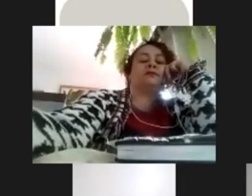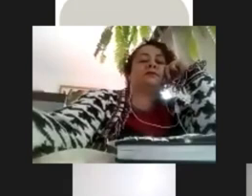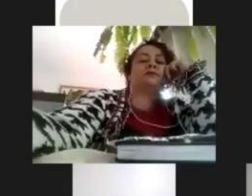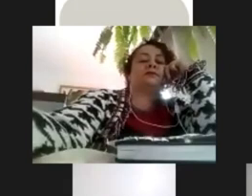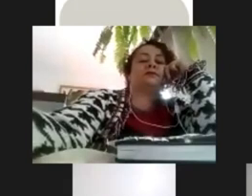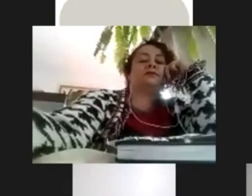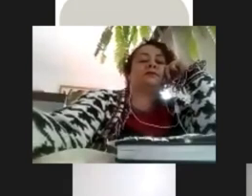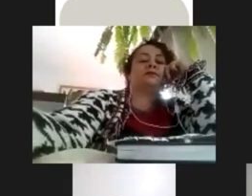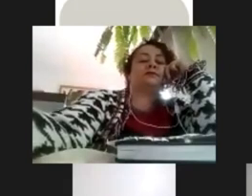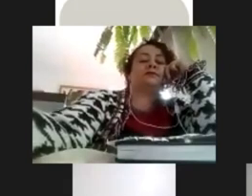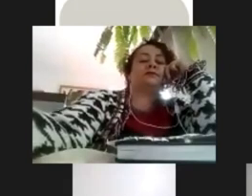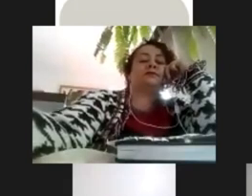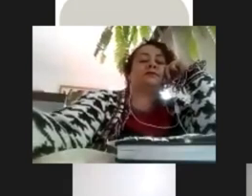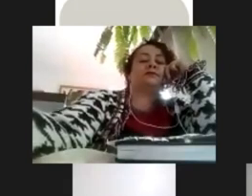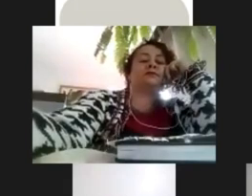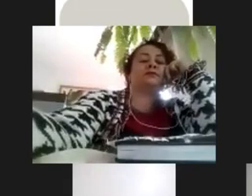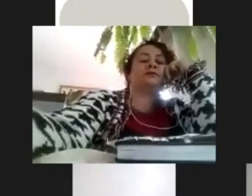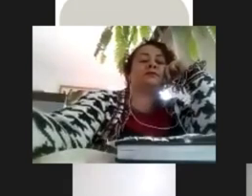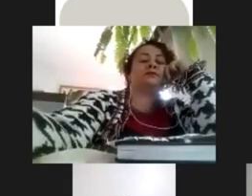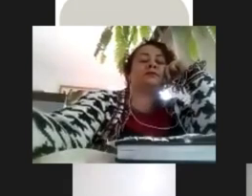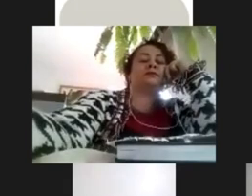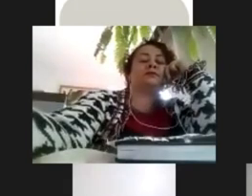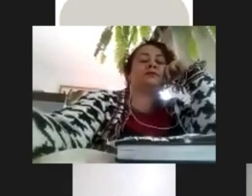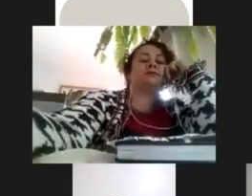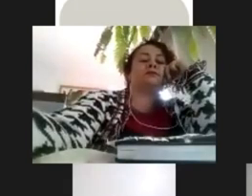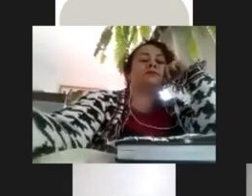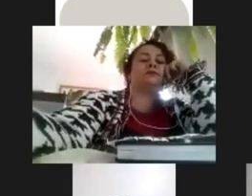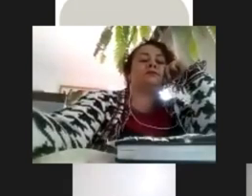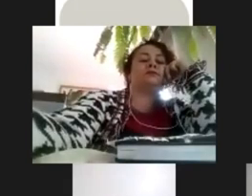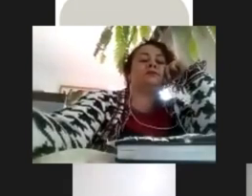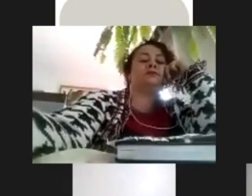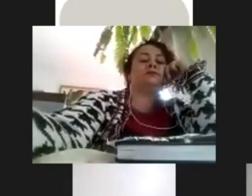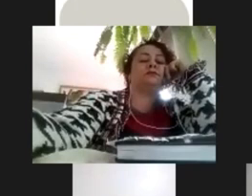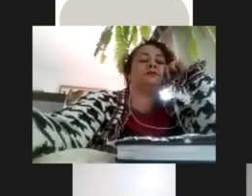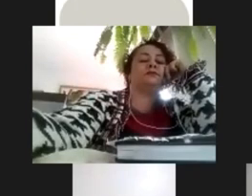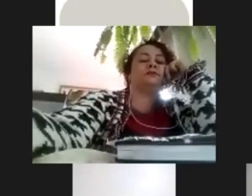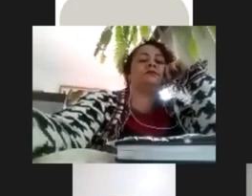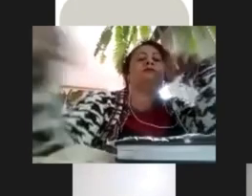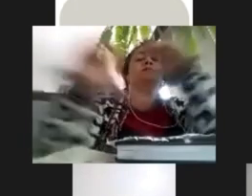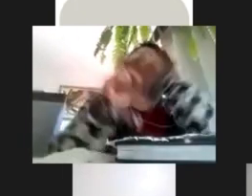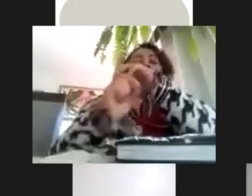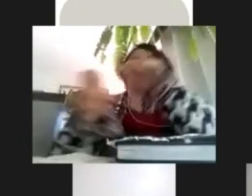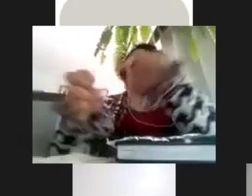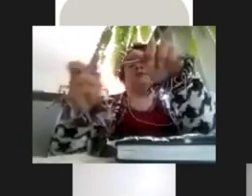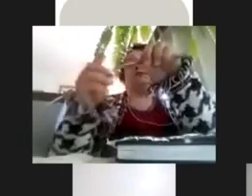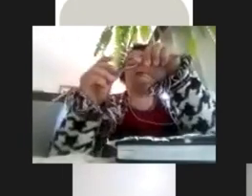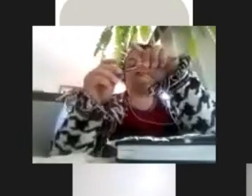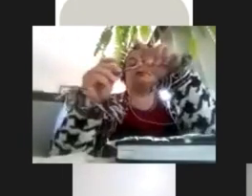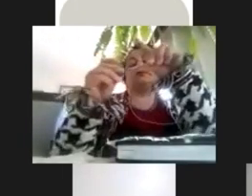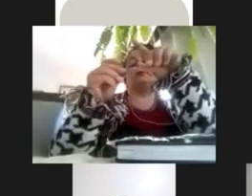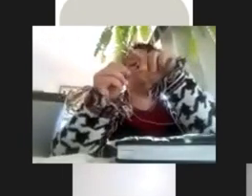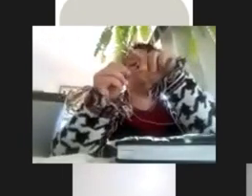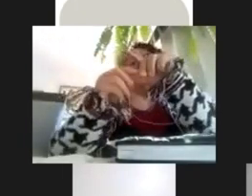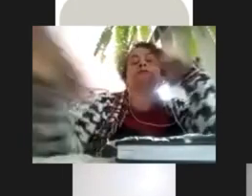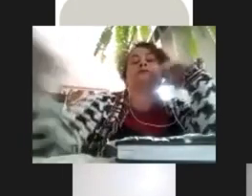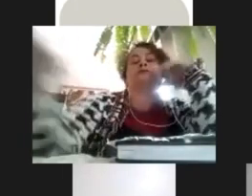Obrigado, Alessandra. Dizendo isso, eu quero agradecer também a todos vocês. Eu tenho recebido comentários